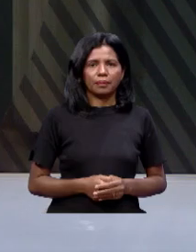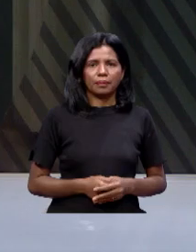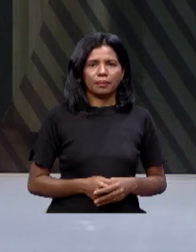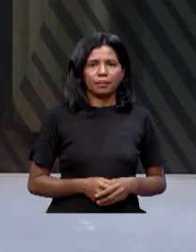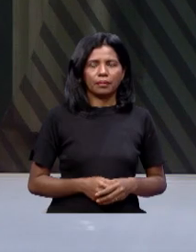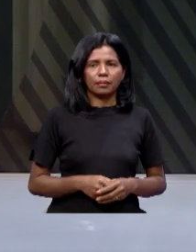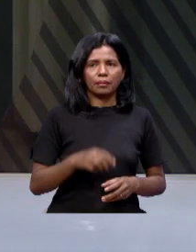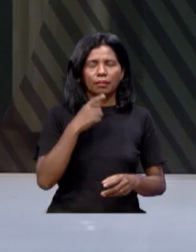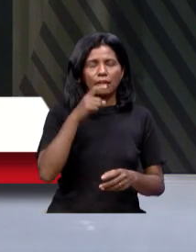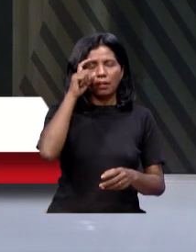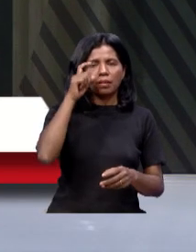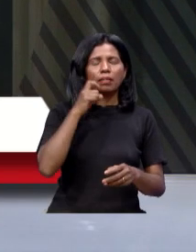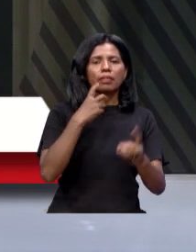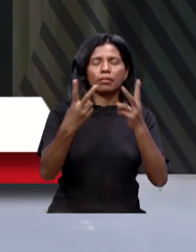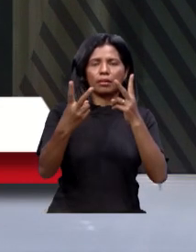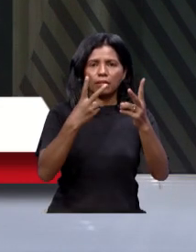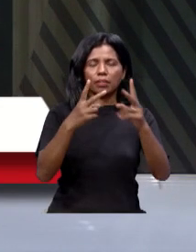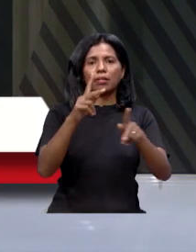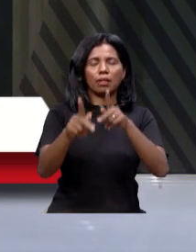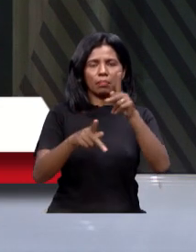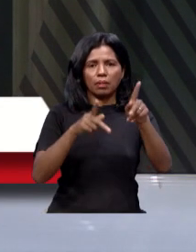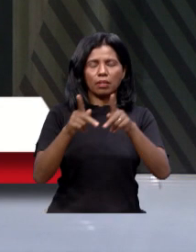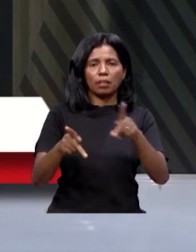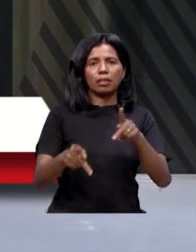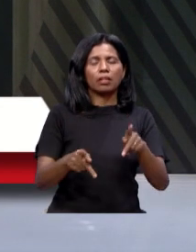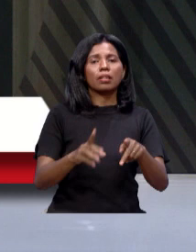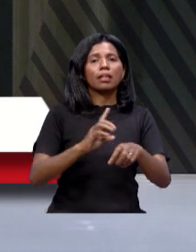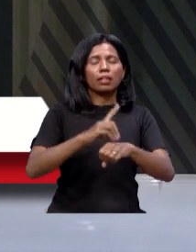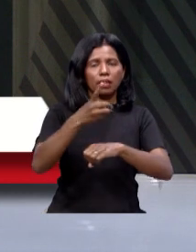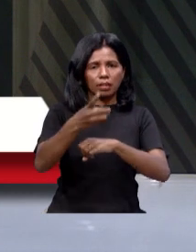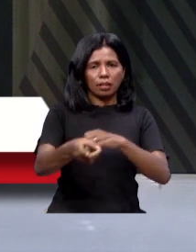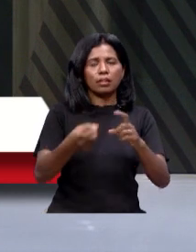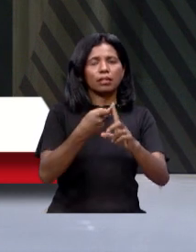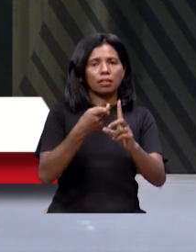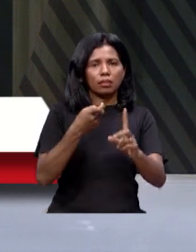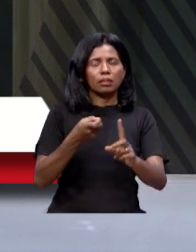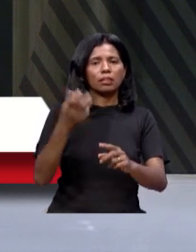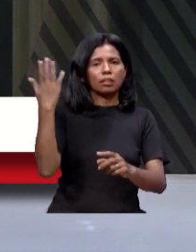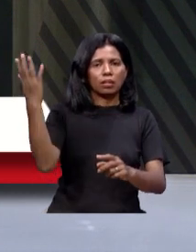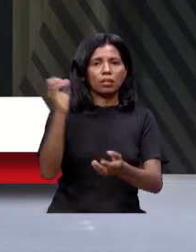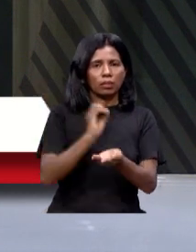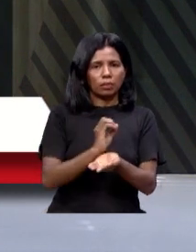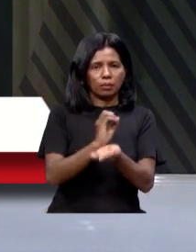Líder Nacional Carlos Ana Guzmán visita comunidades en Bay afectado por inundação e Reoa.